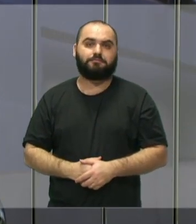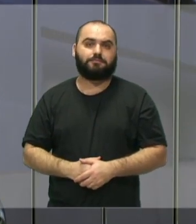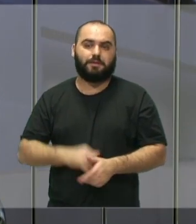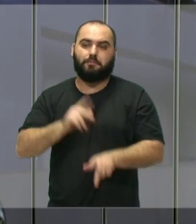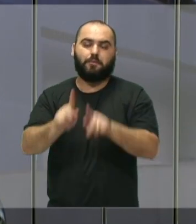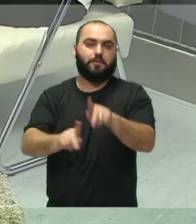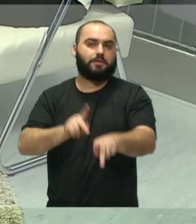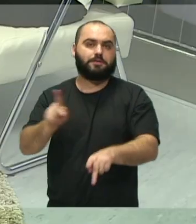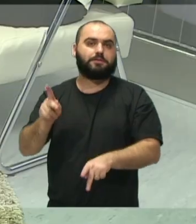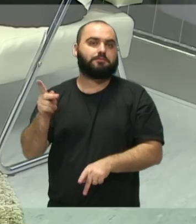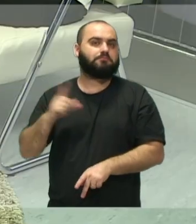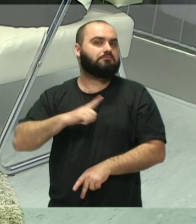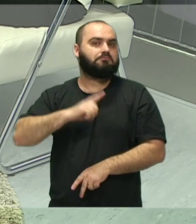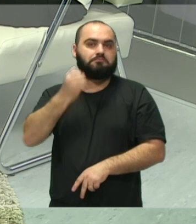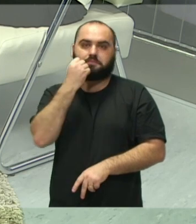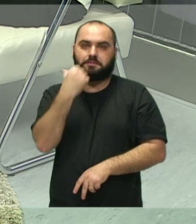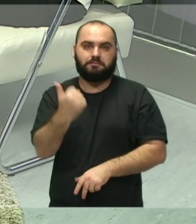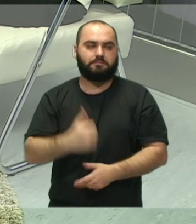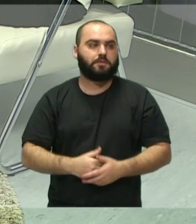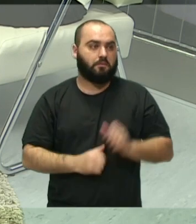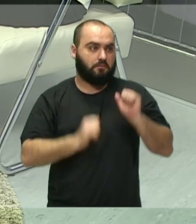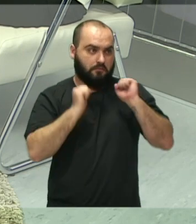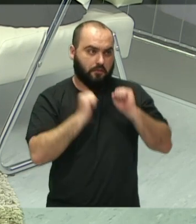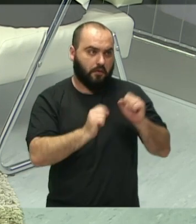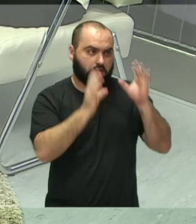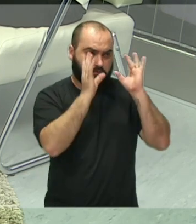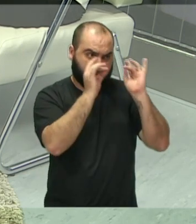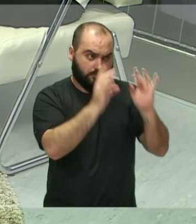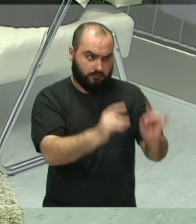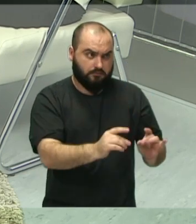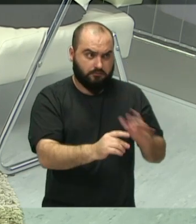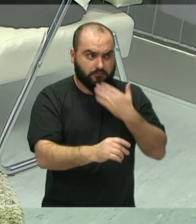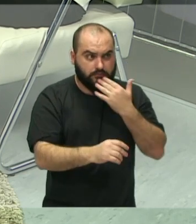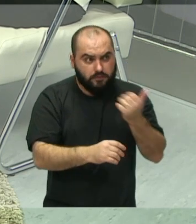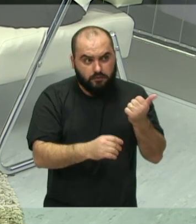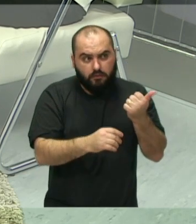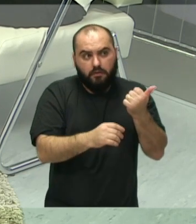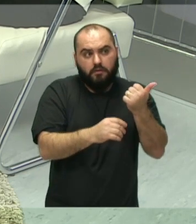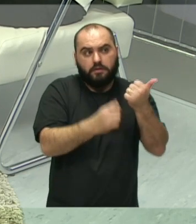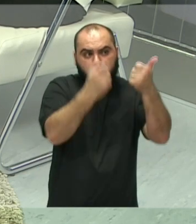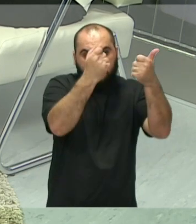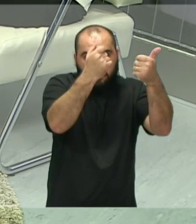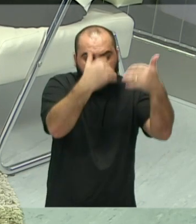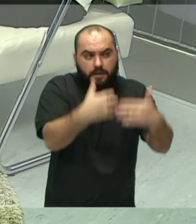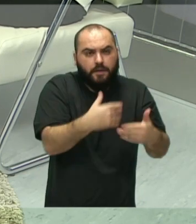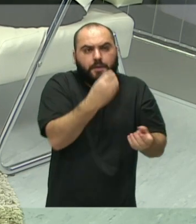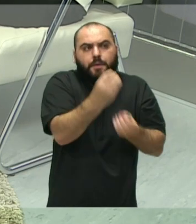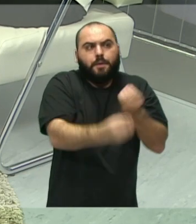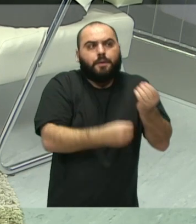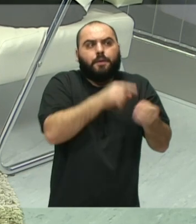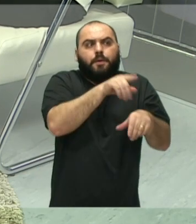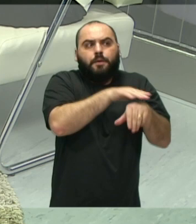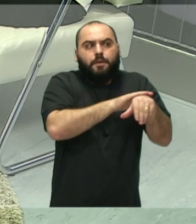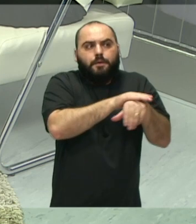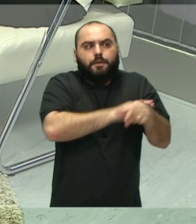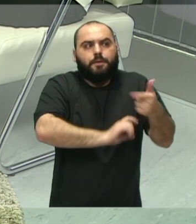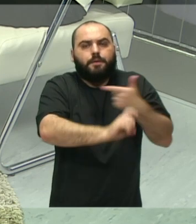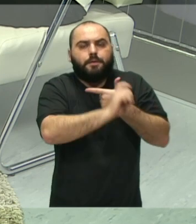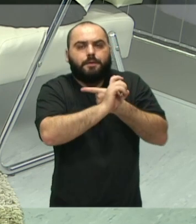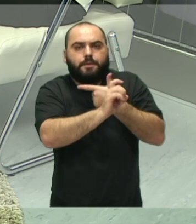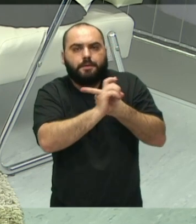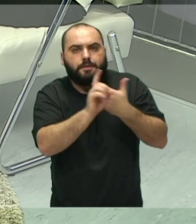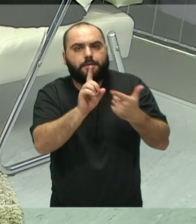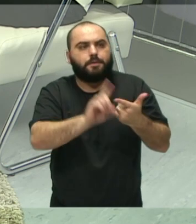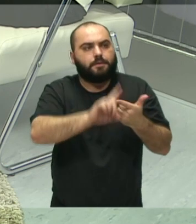população. A senhora pode dar mais detalhes de todo esse processo e como é que a senhora tem conversado com o Poder Executivo, com